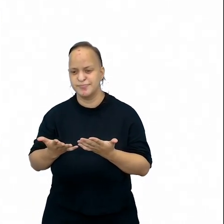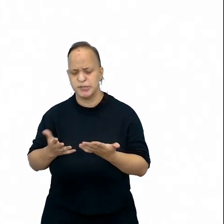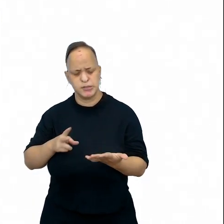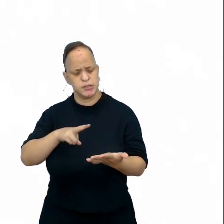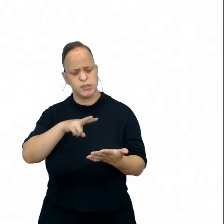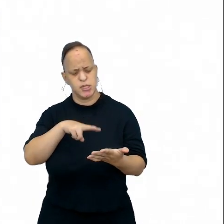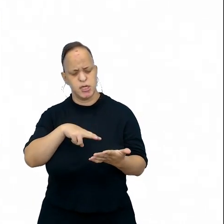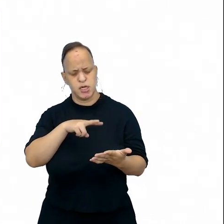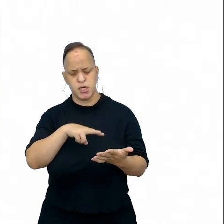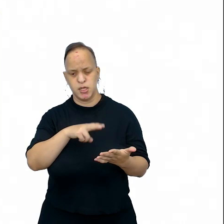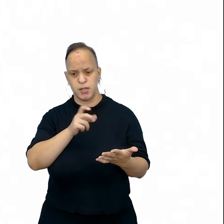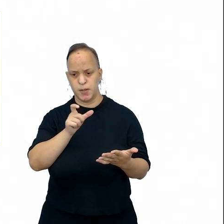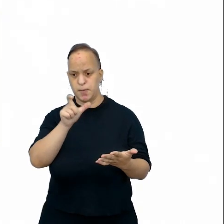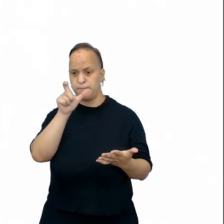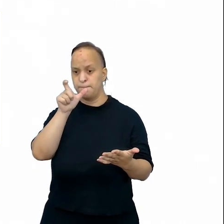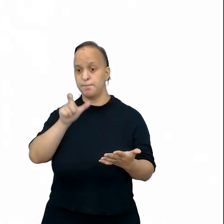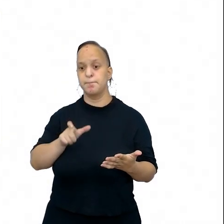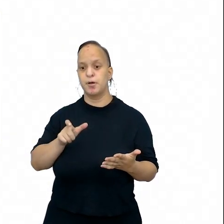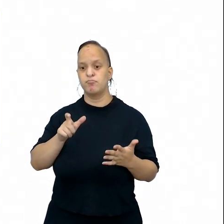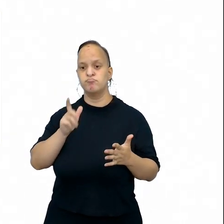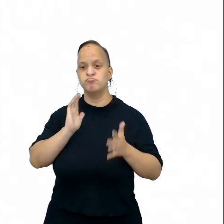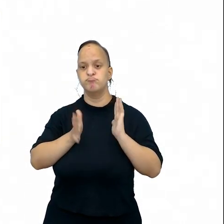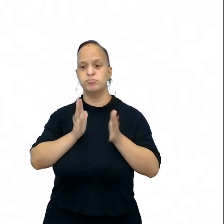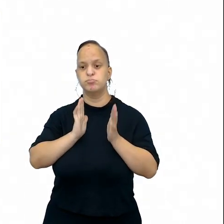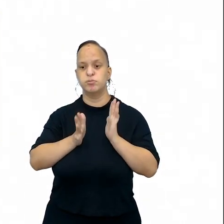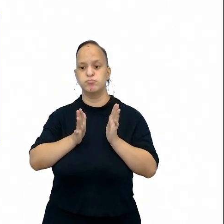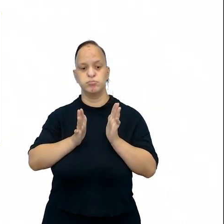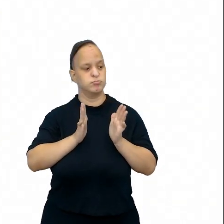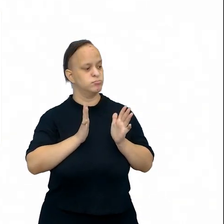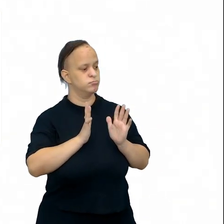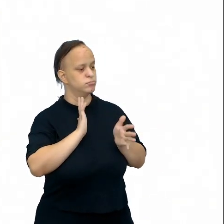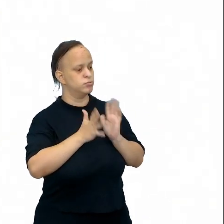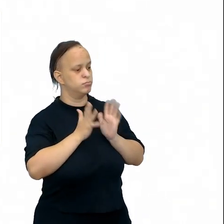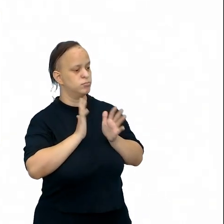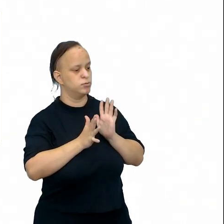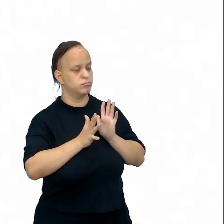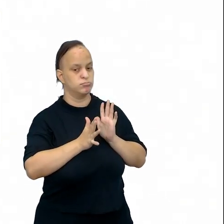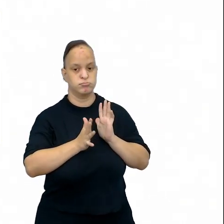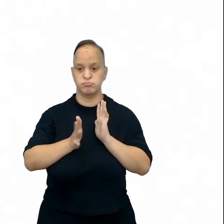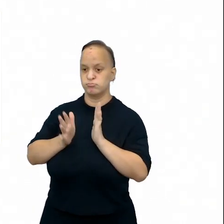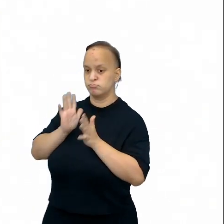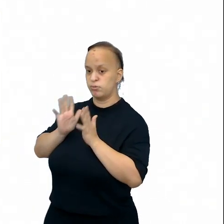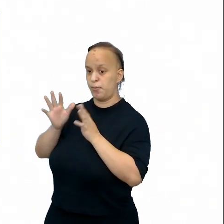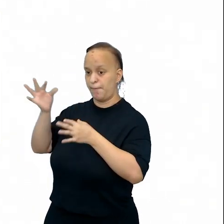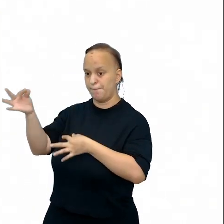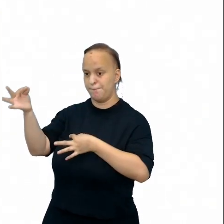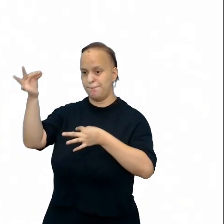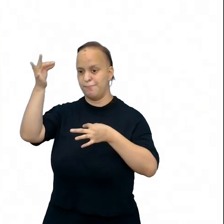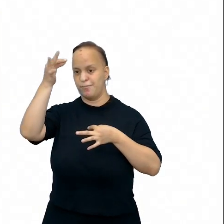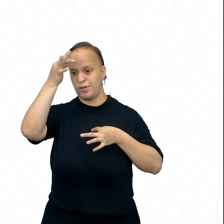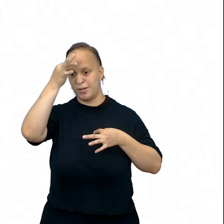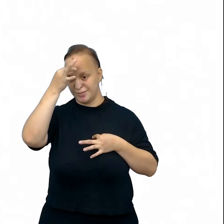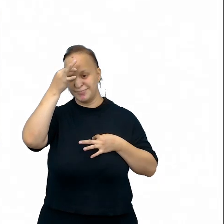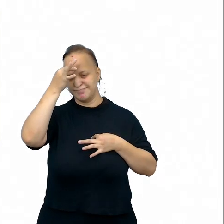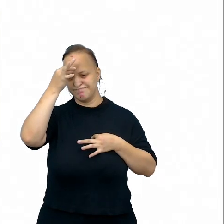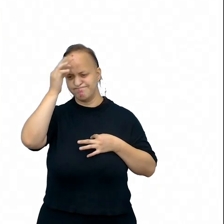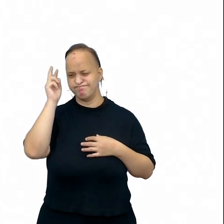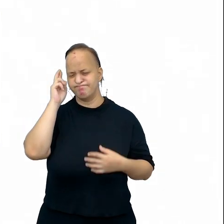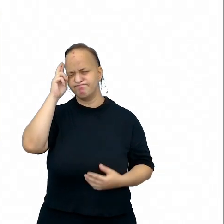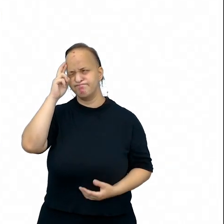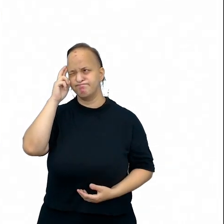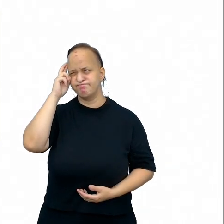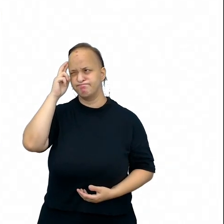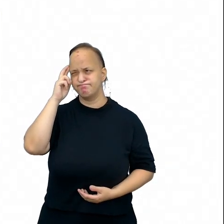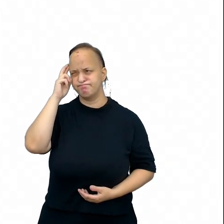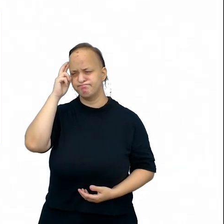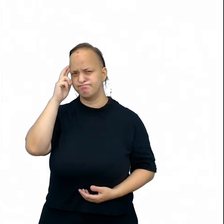um pode ser o narrador, o outro pode ser uma personagem e o outro também, né? Então, os estudantes refletem o